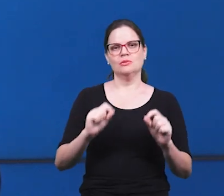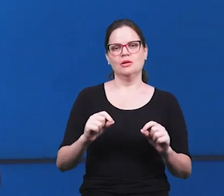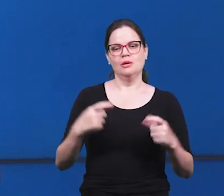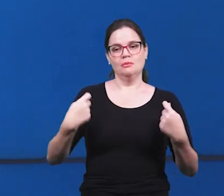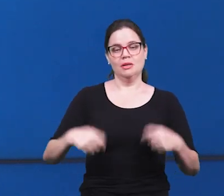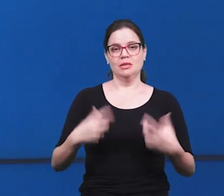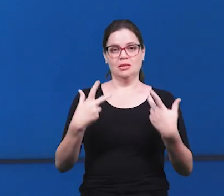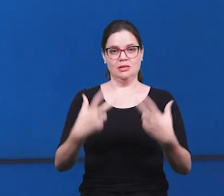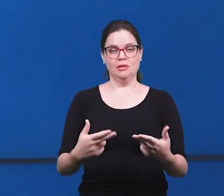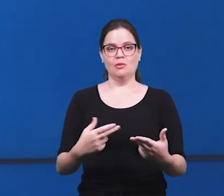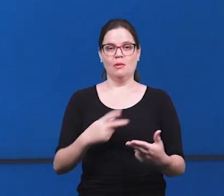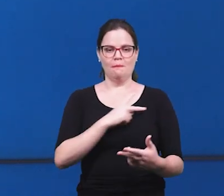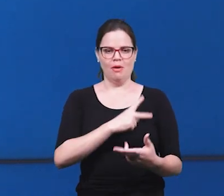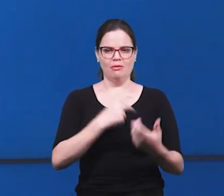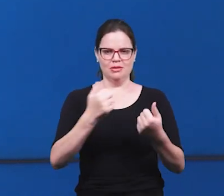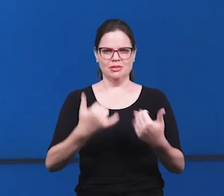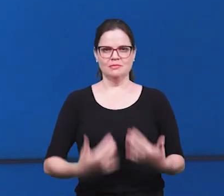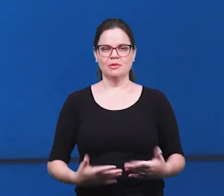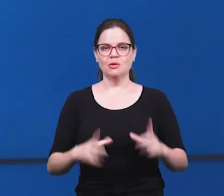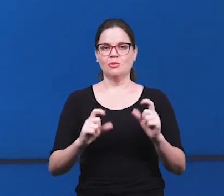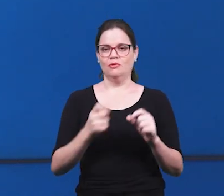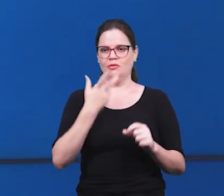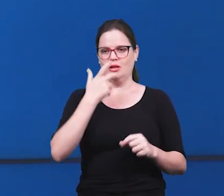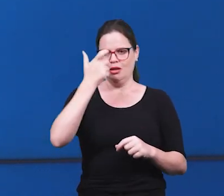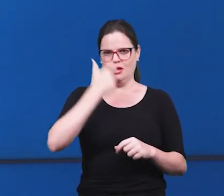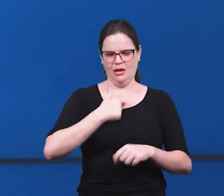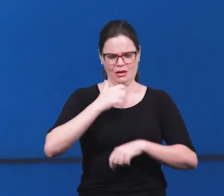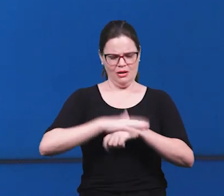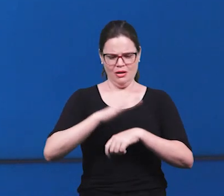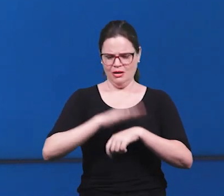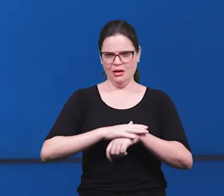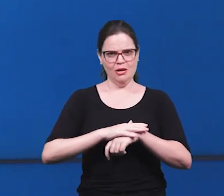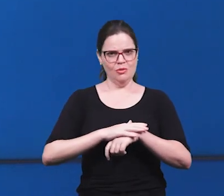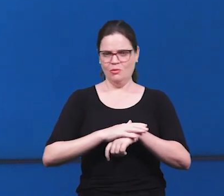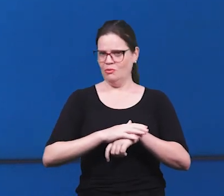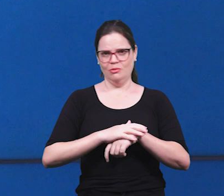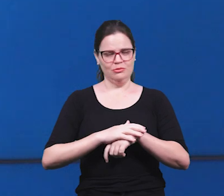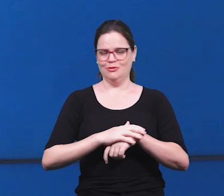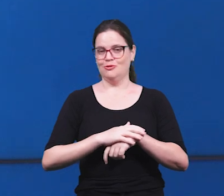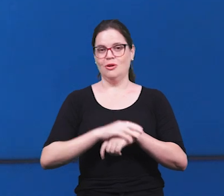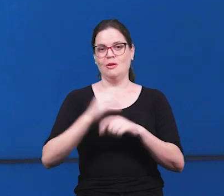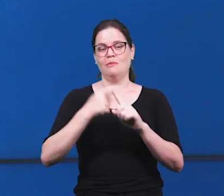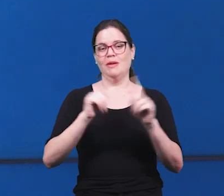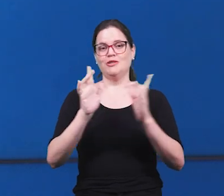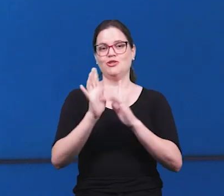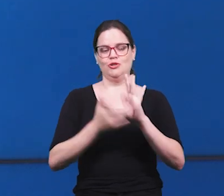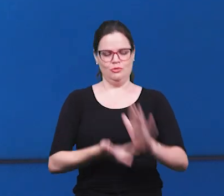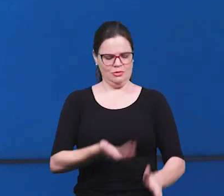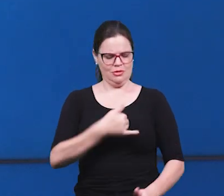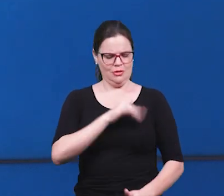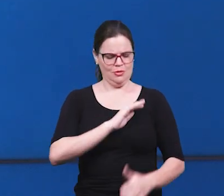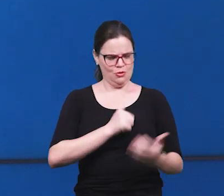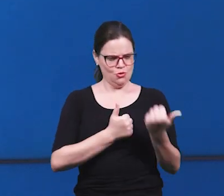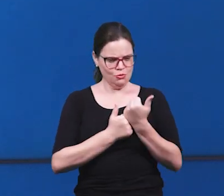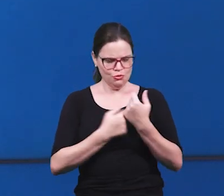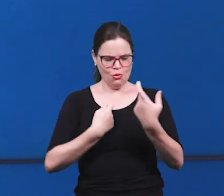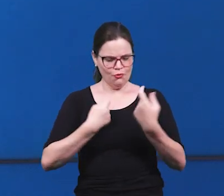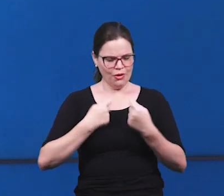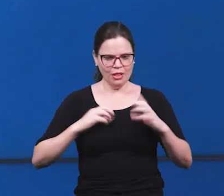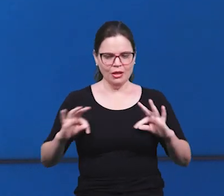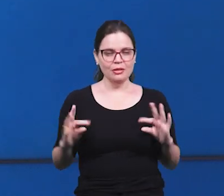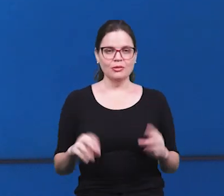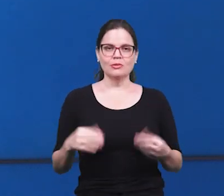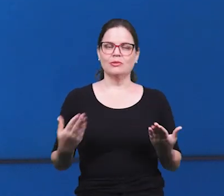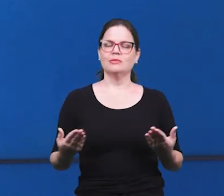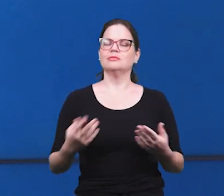do apóstolo Paulo, que é aquela que ele fala, eu já vivo não mais eu, mas Cristo vive em mim. Isso é o renovo, né?